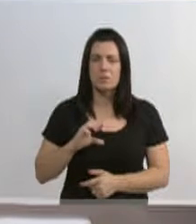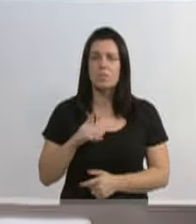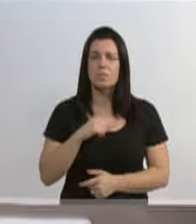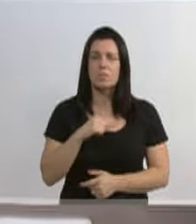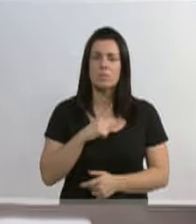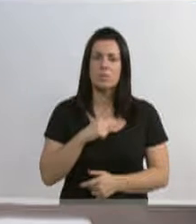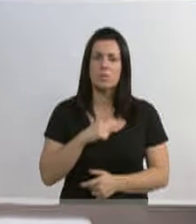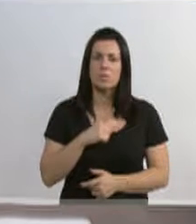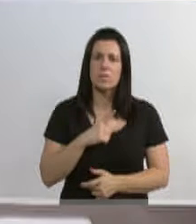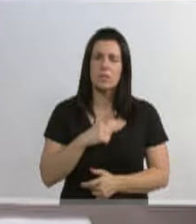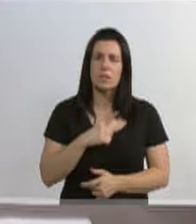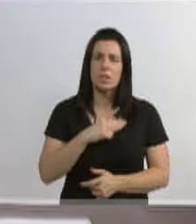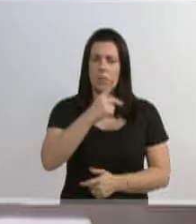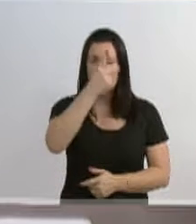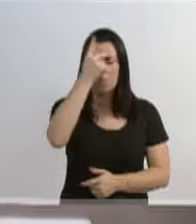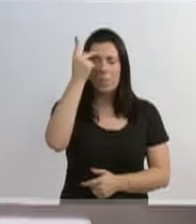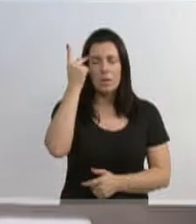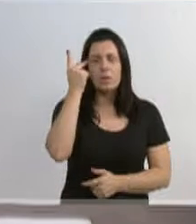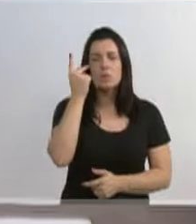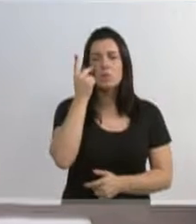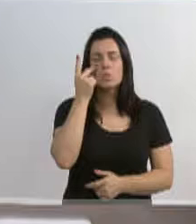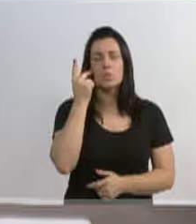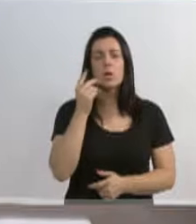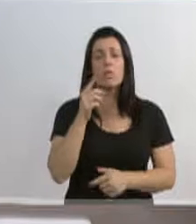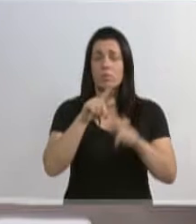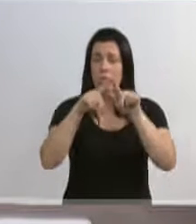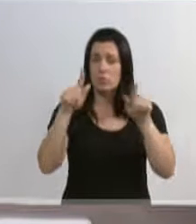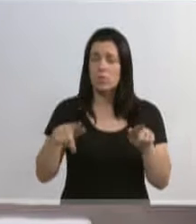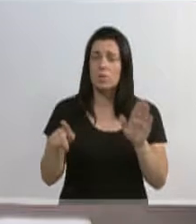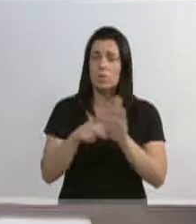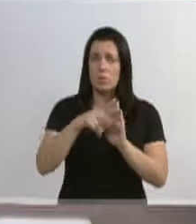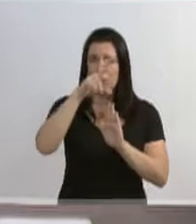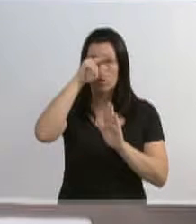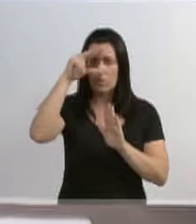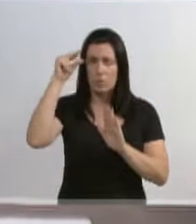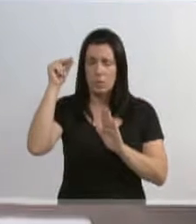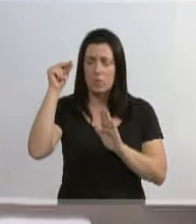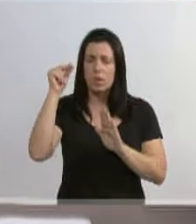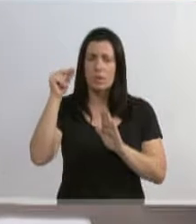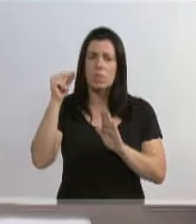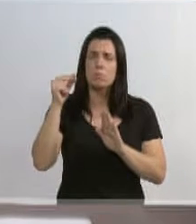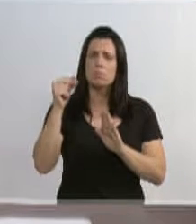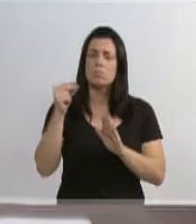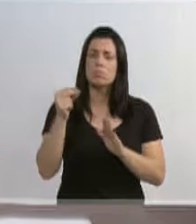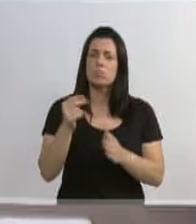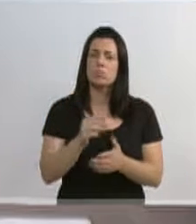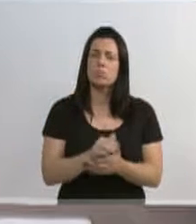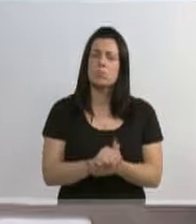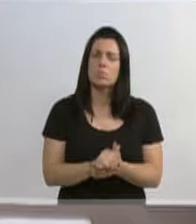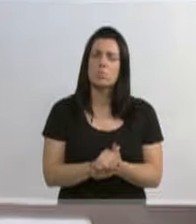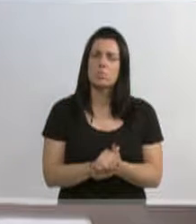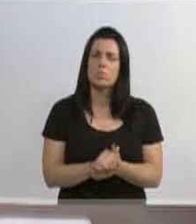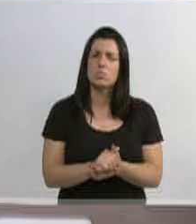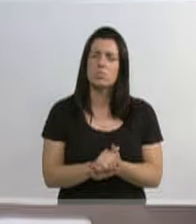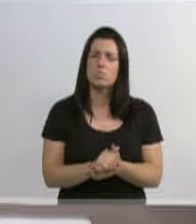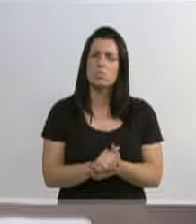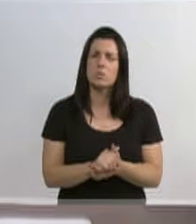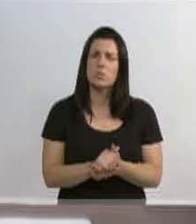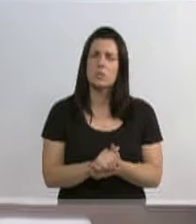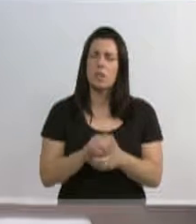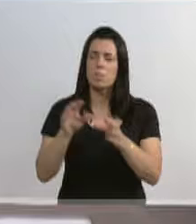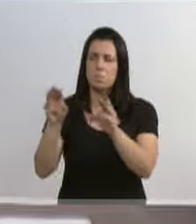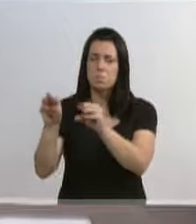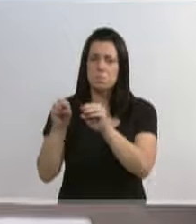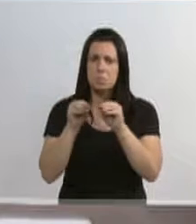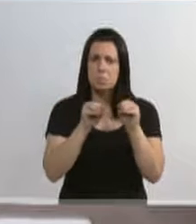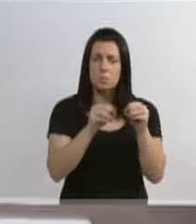agente administrativo que recebe gratificações referente a outra função que não seja de sua área específica?